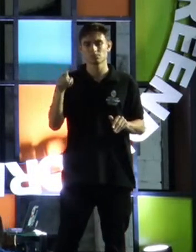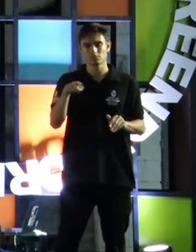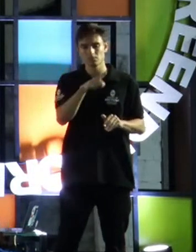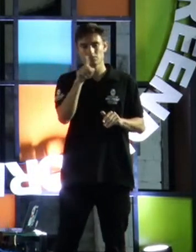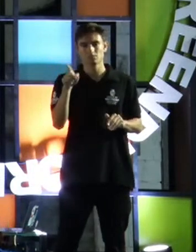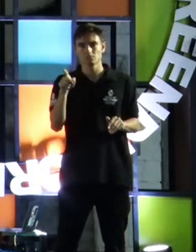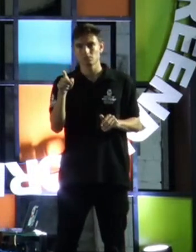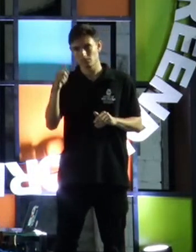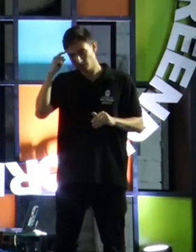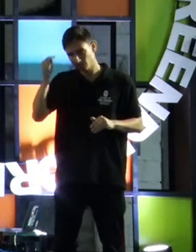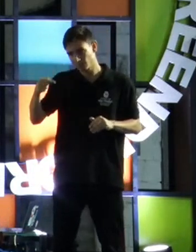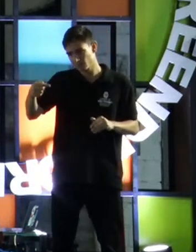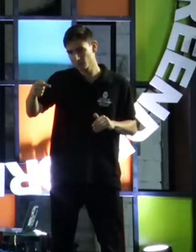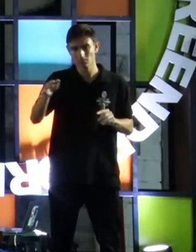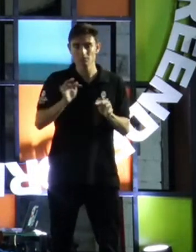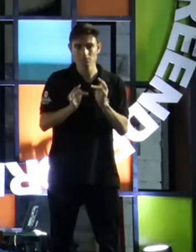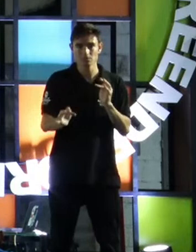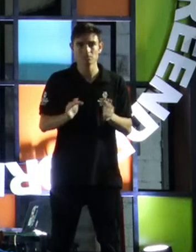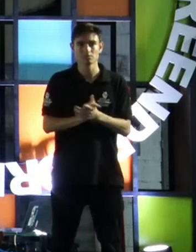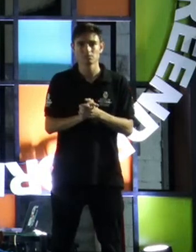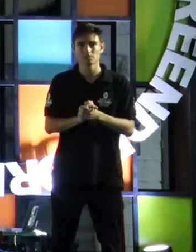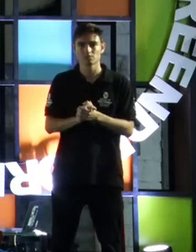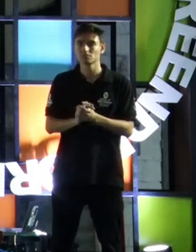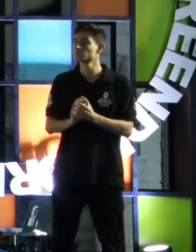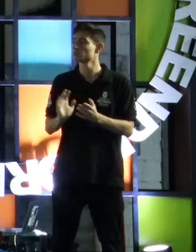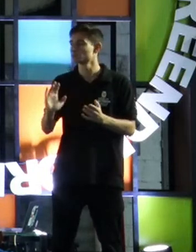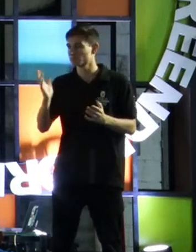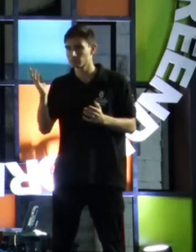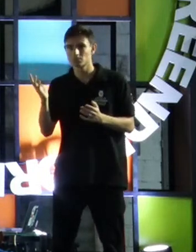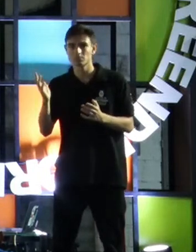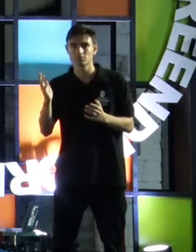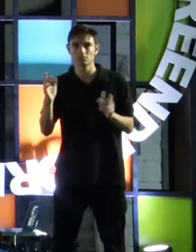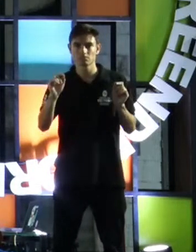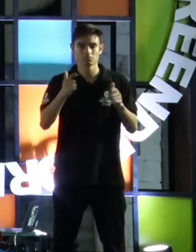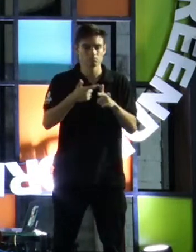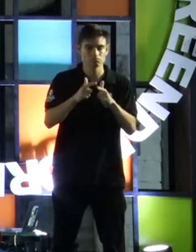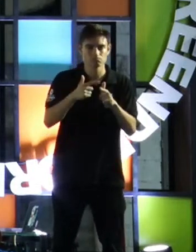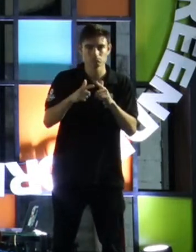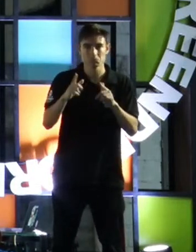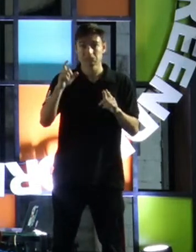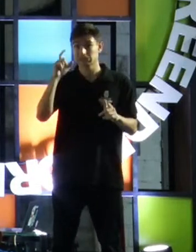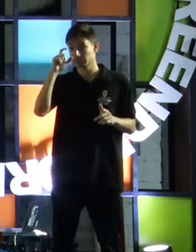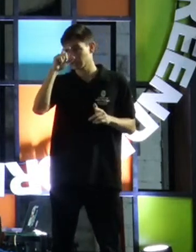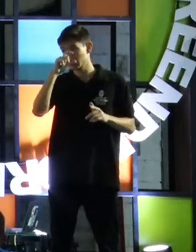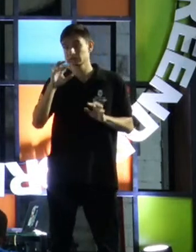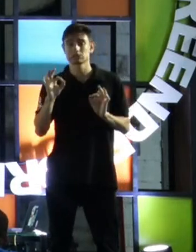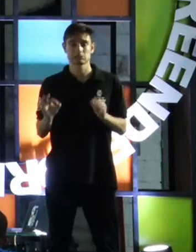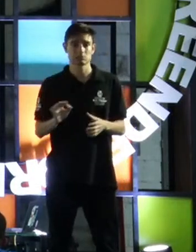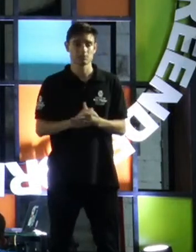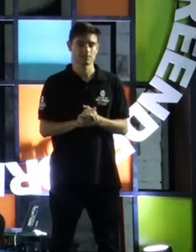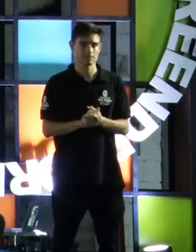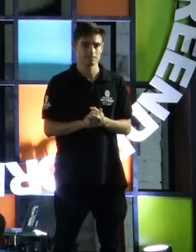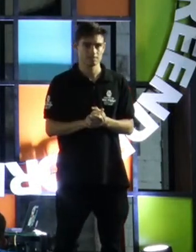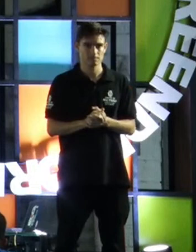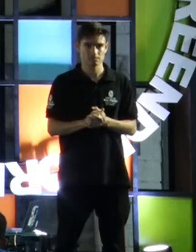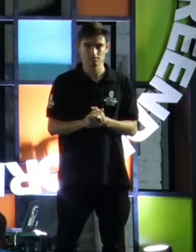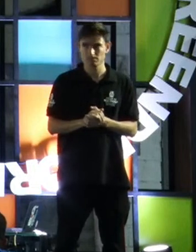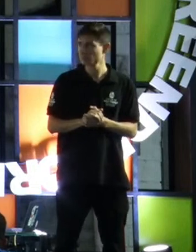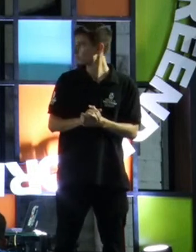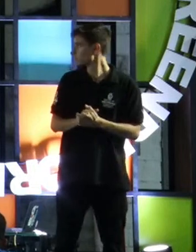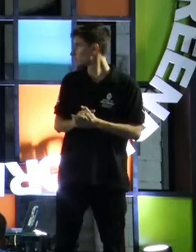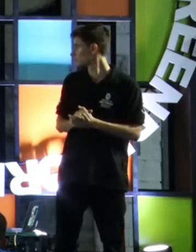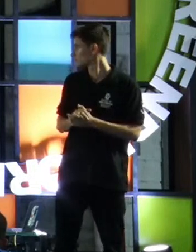problemas que a gente tem do dia a dia, esses problemas simples. E aí o que sobrou para a gente foram os problemas complexos. Até aí, poeta, aí no som aí,